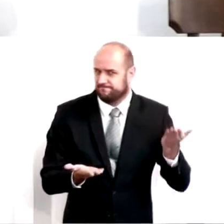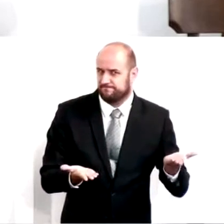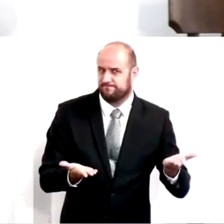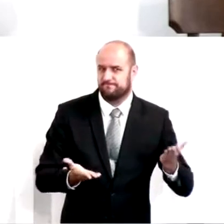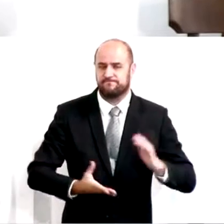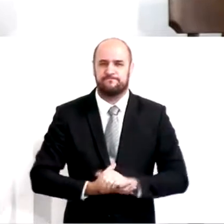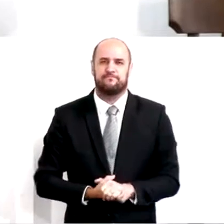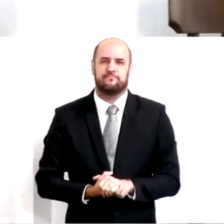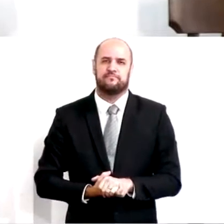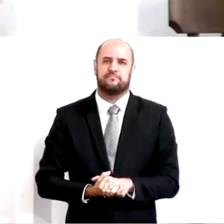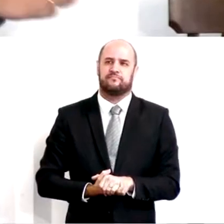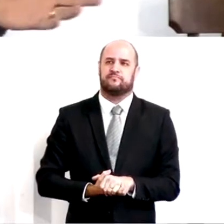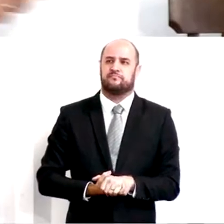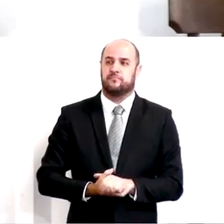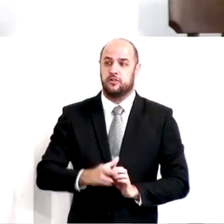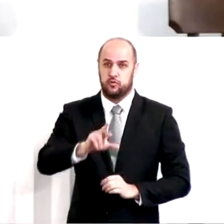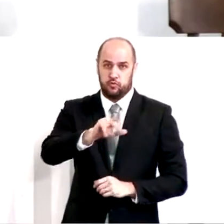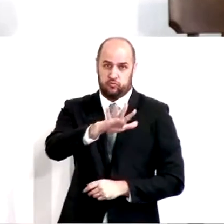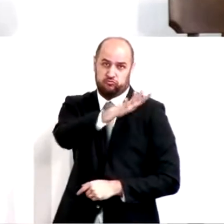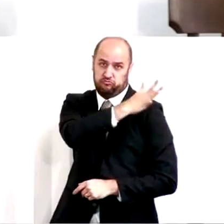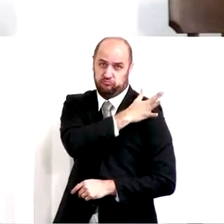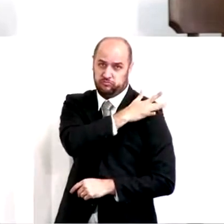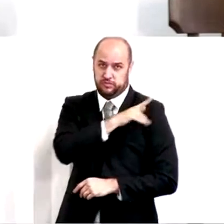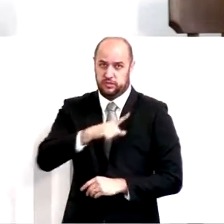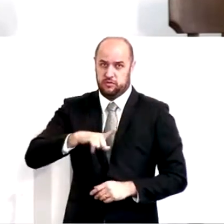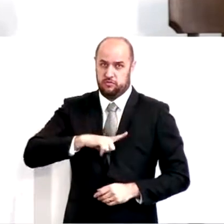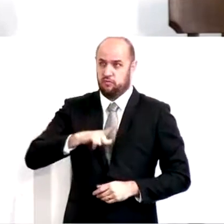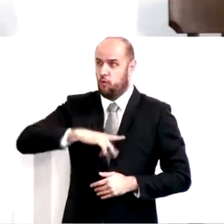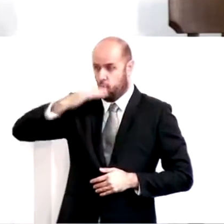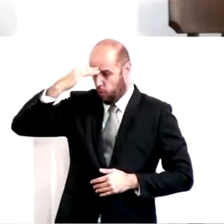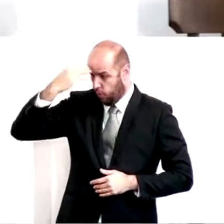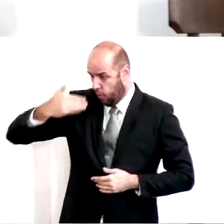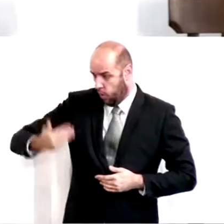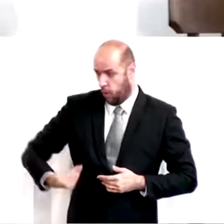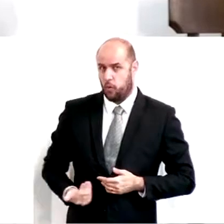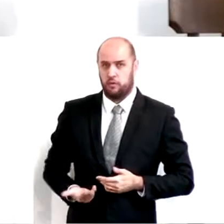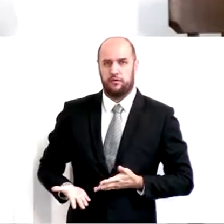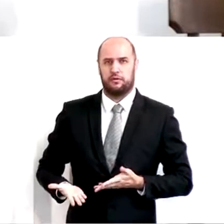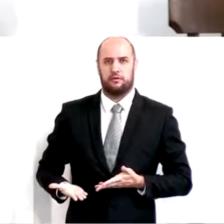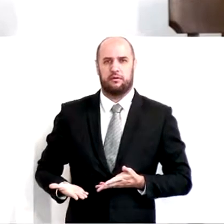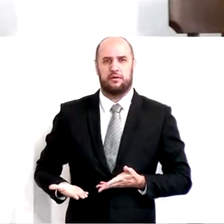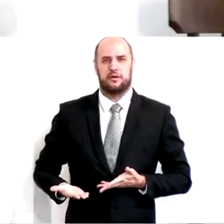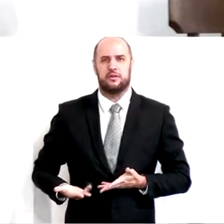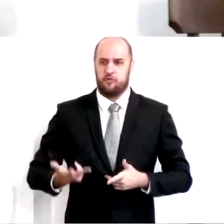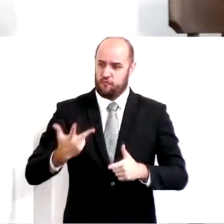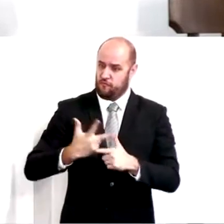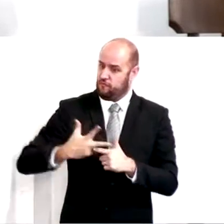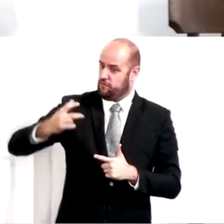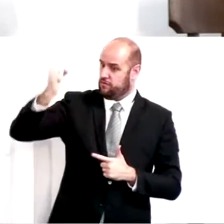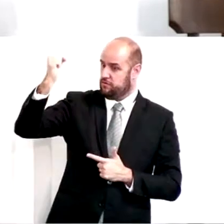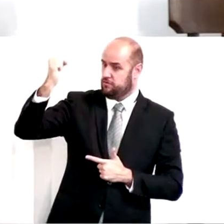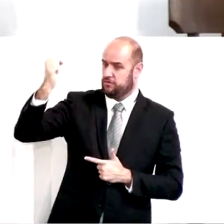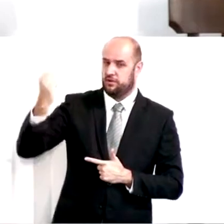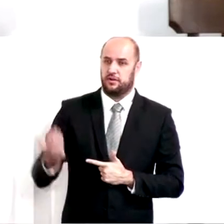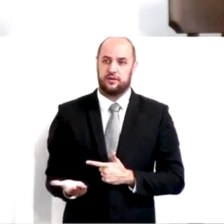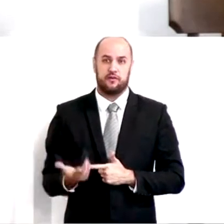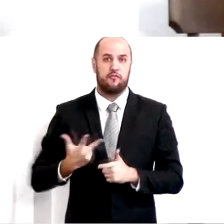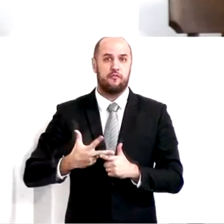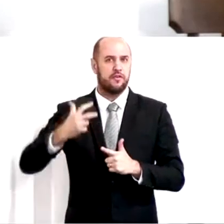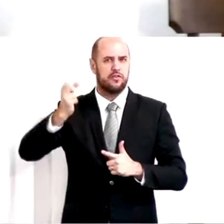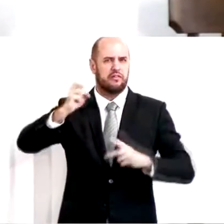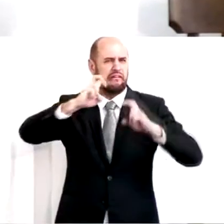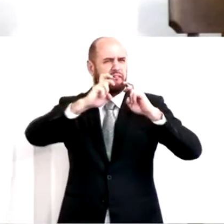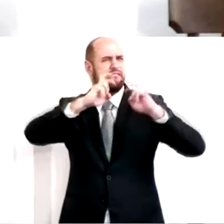chegava e era saudado com honrarias excepcionais, para os vencedores era o grito